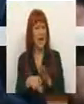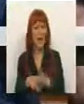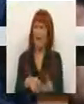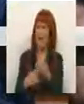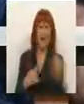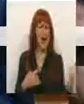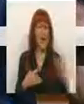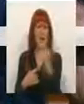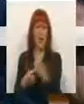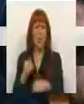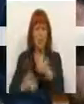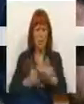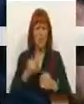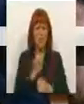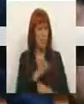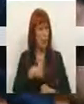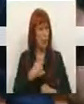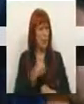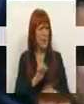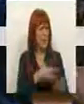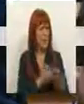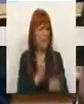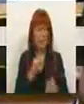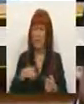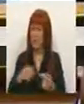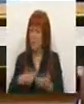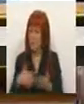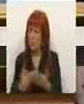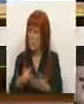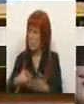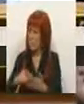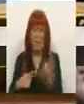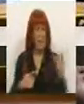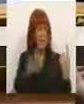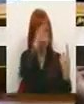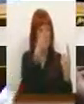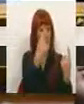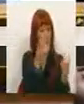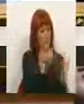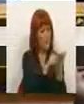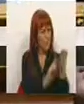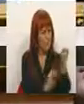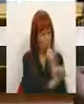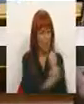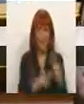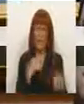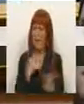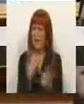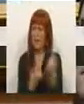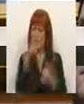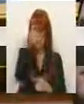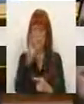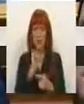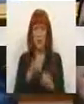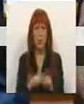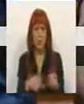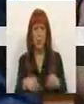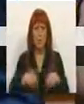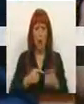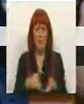foi cada um avançando com as suas próprias propostas. Isto é, cada Ministro tem a sua agenda, cada Ministro tem a sua